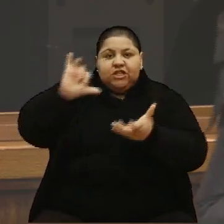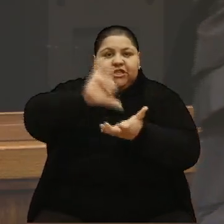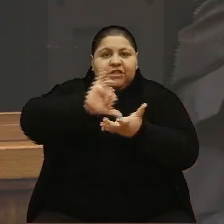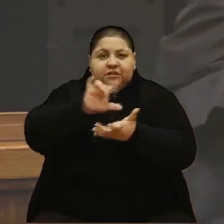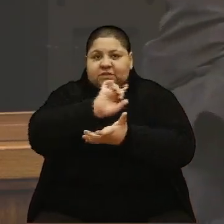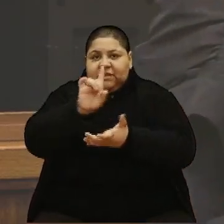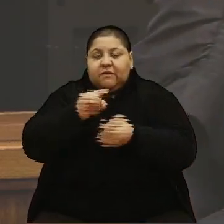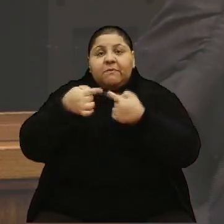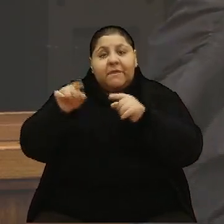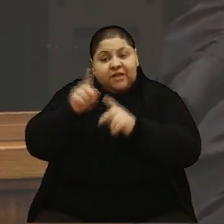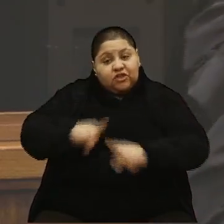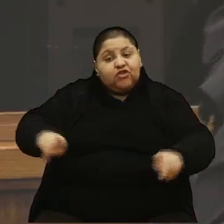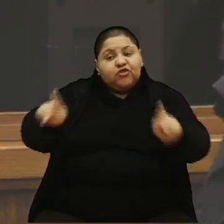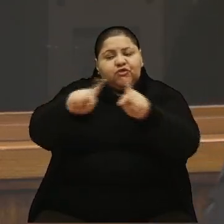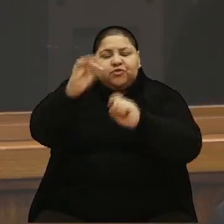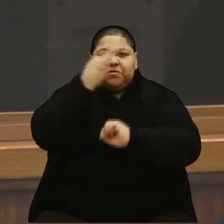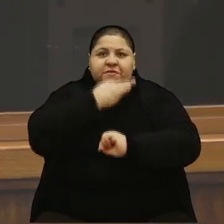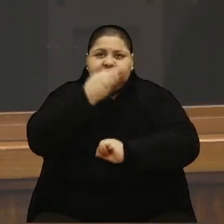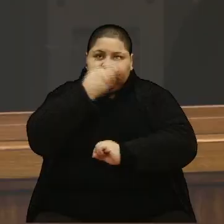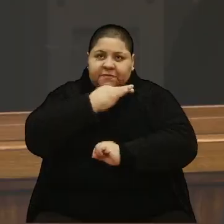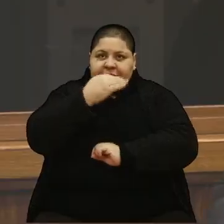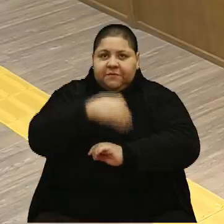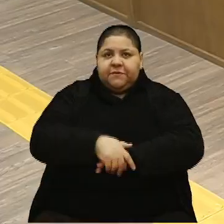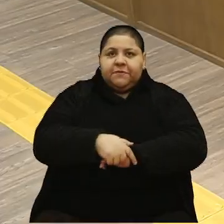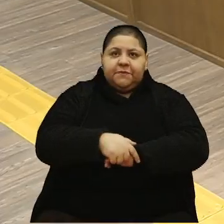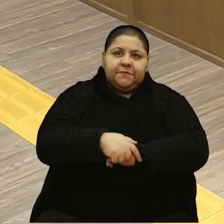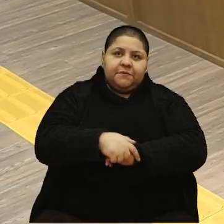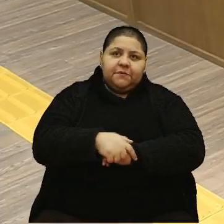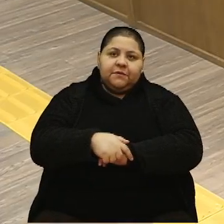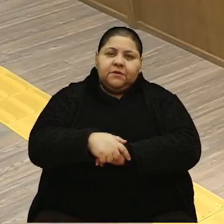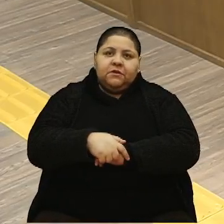mas sim da população de Caxias do Sul.